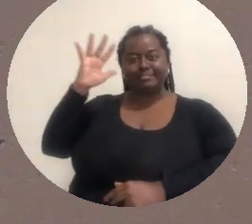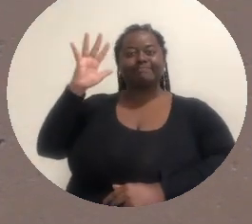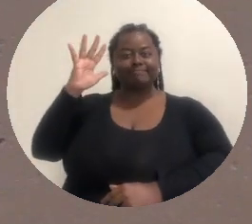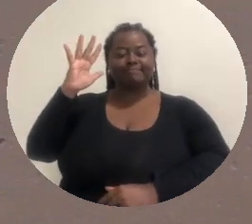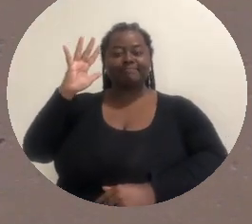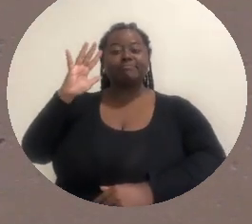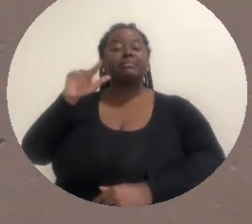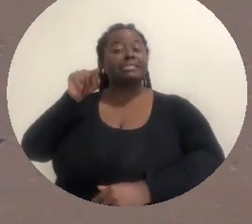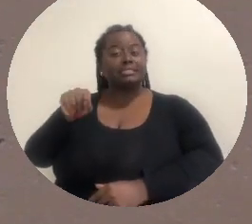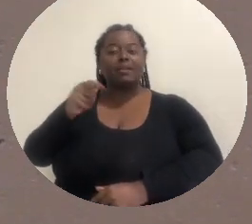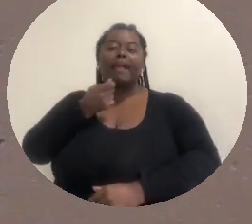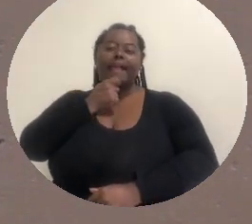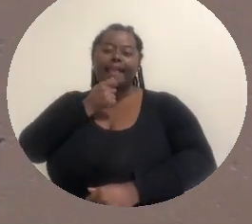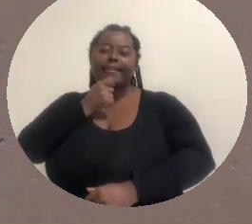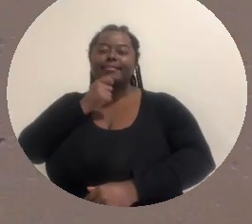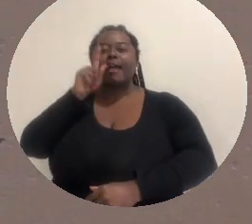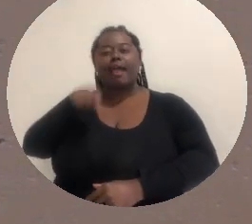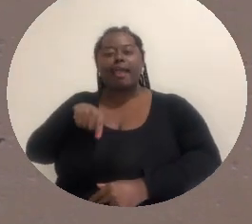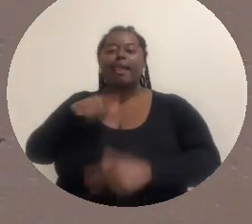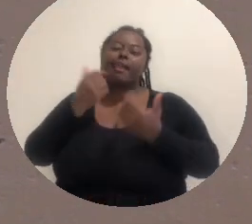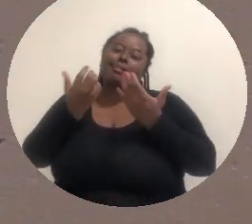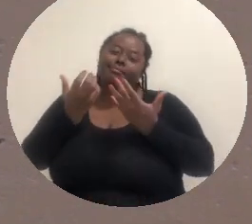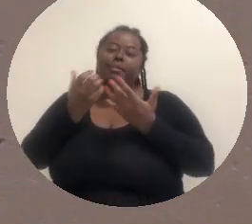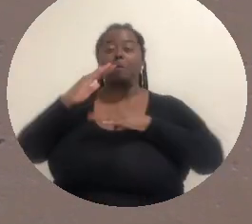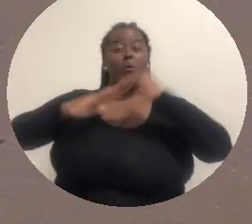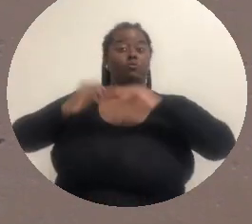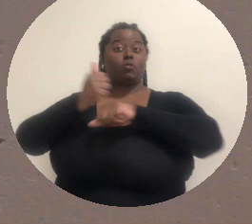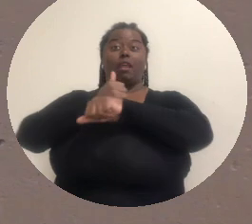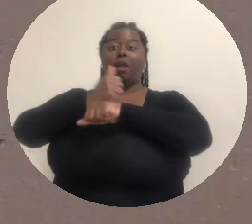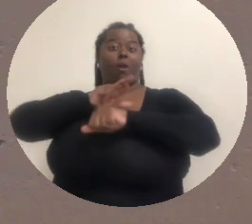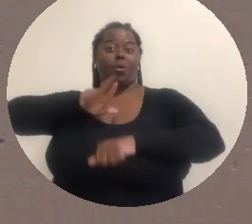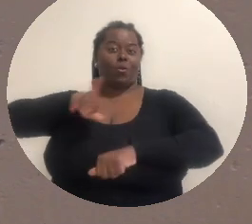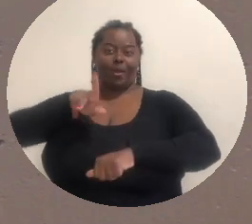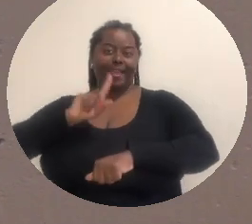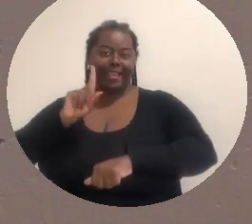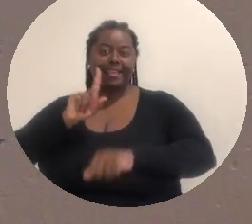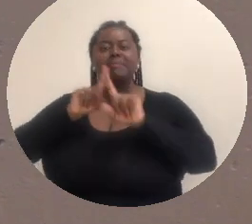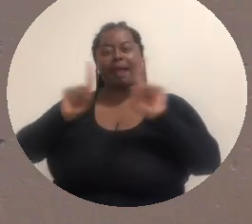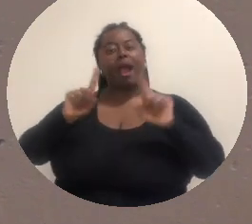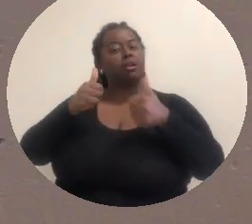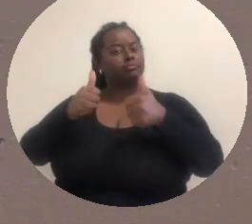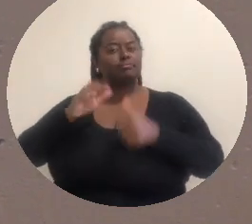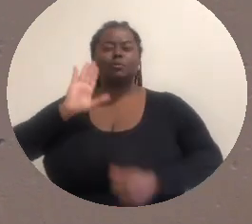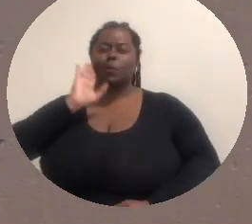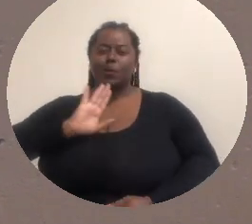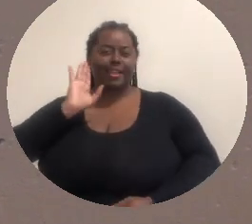que seja algo ainda amador, por assim dizer, foi algo muito legal e que